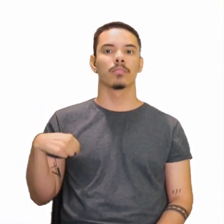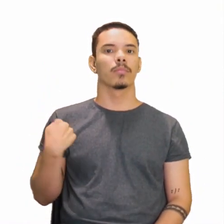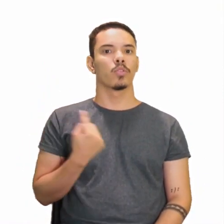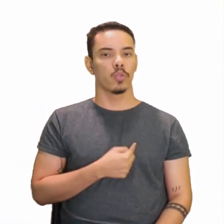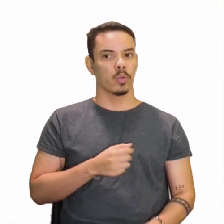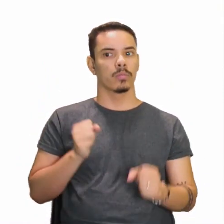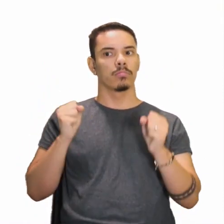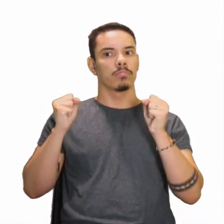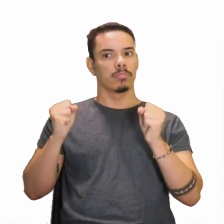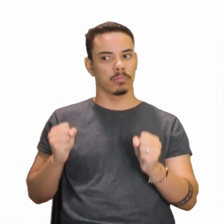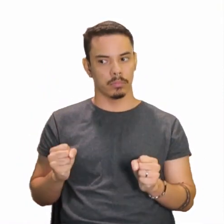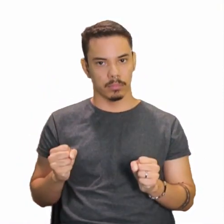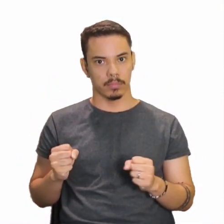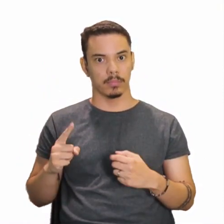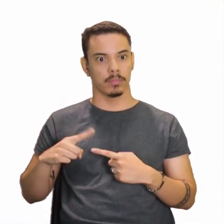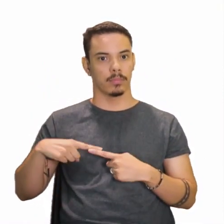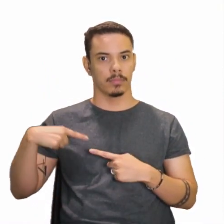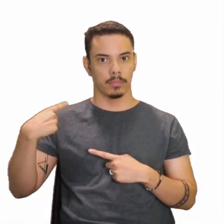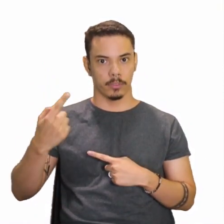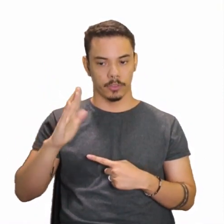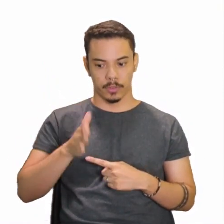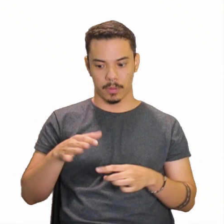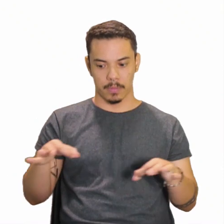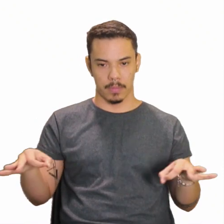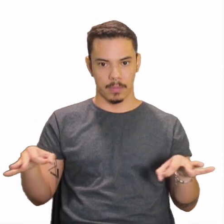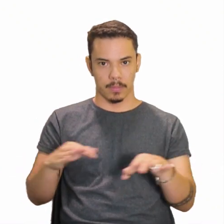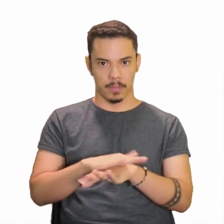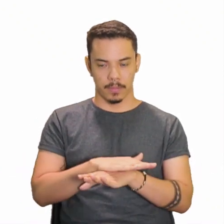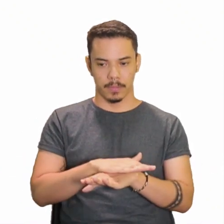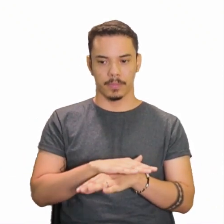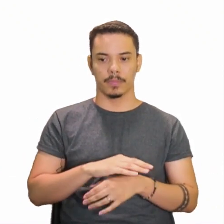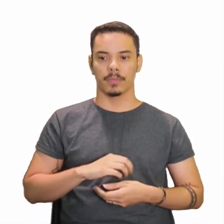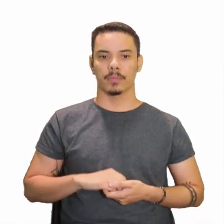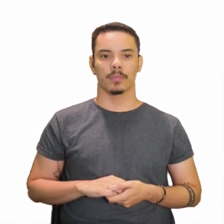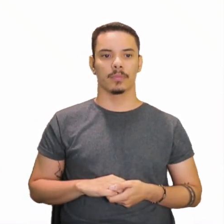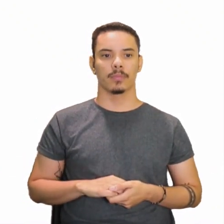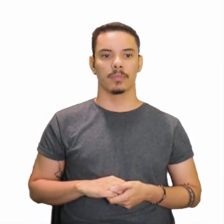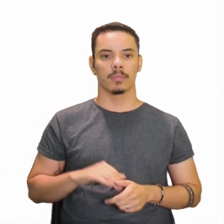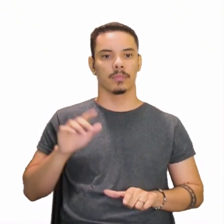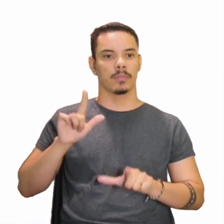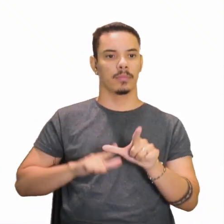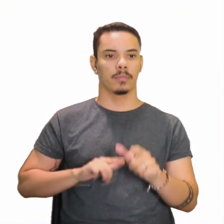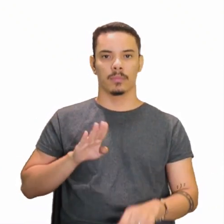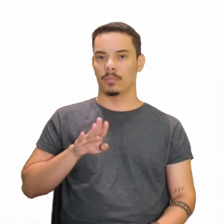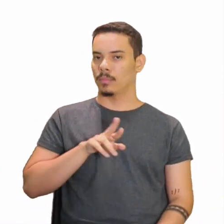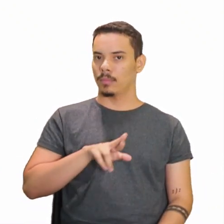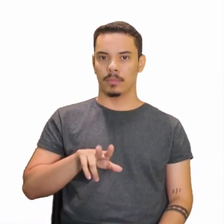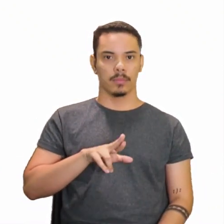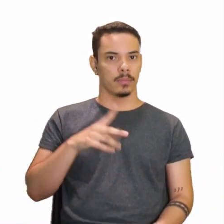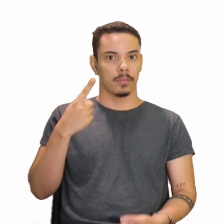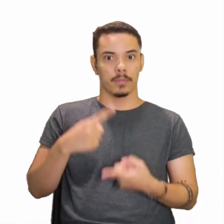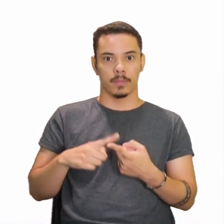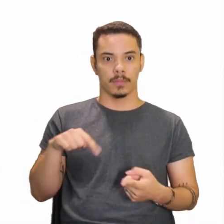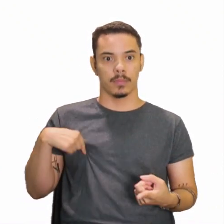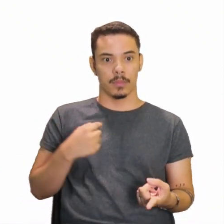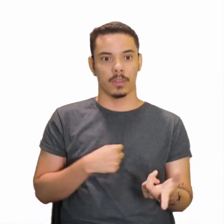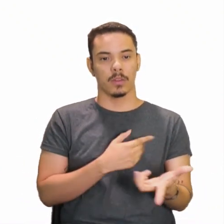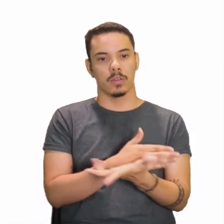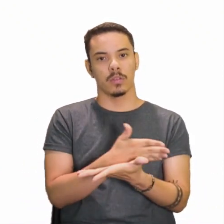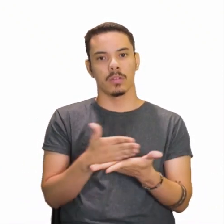podemos descrever depois que estiver pronto, certo? E não é a letra B porque nós vamos ter uma